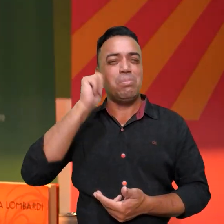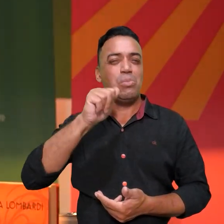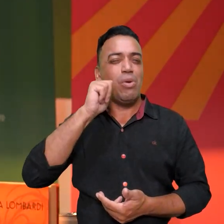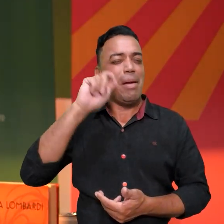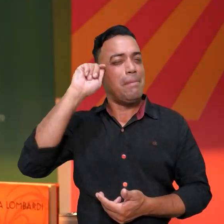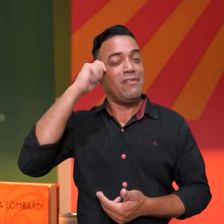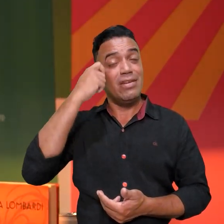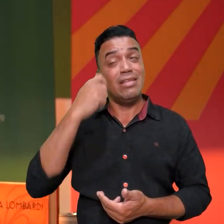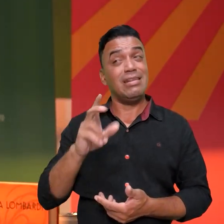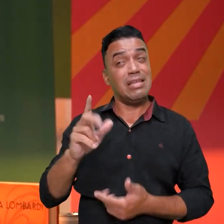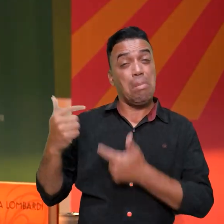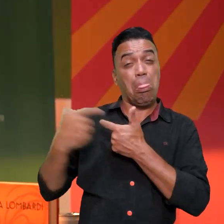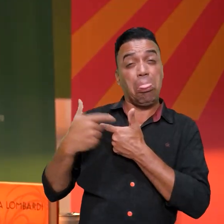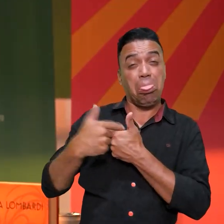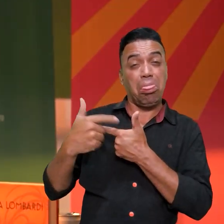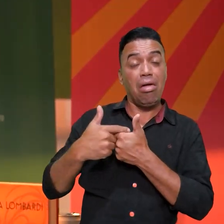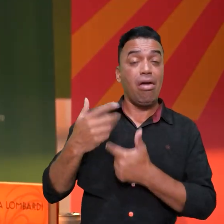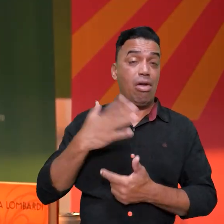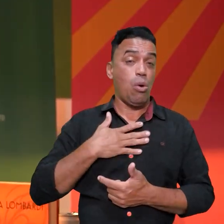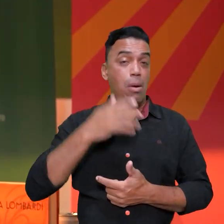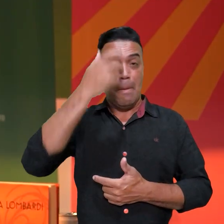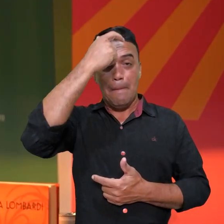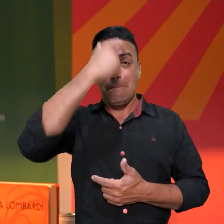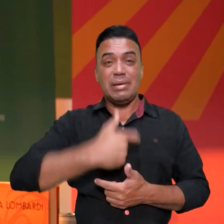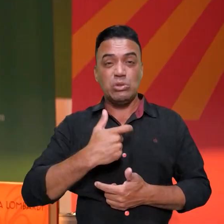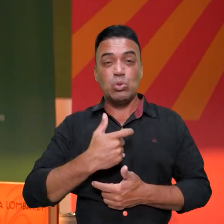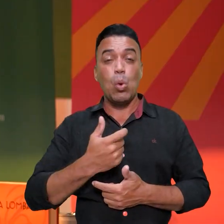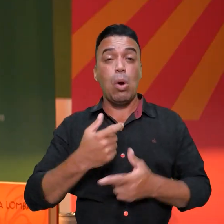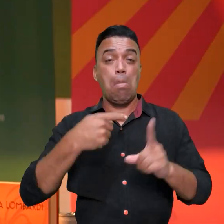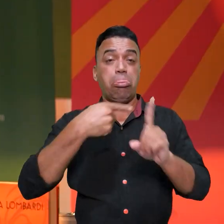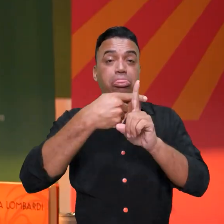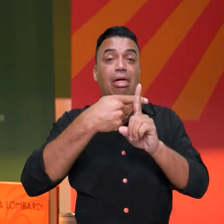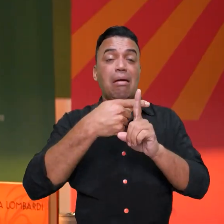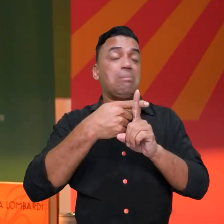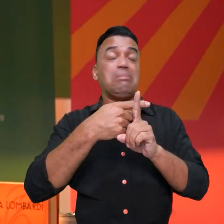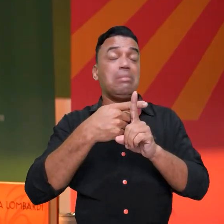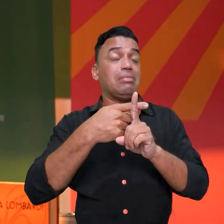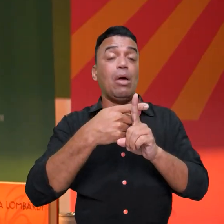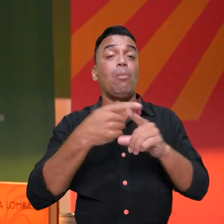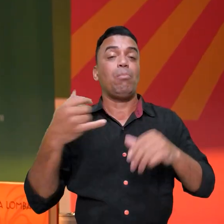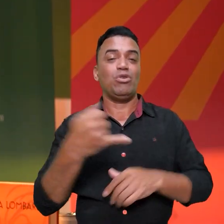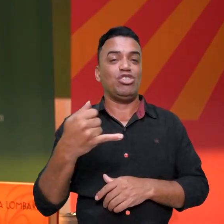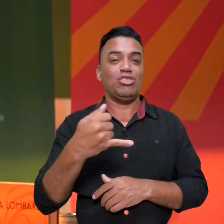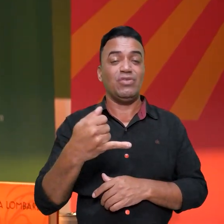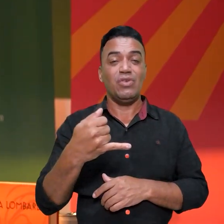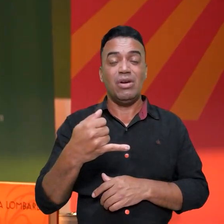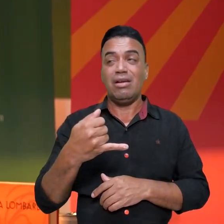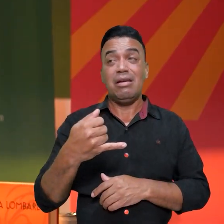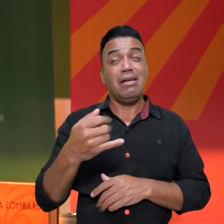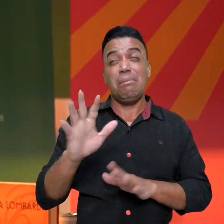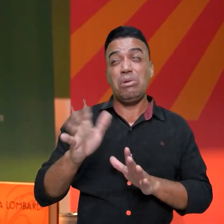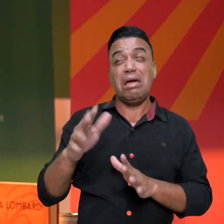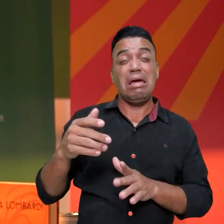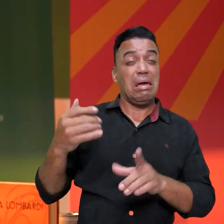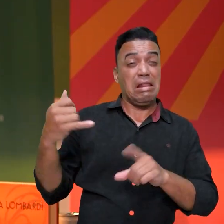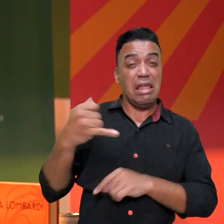me esculacha, quando eu falo que eu sou pessimista, que ela diz que pessimismo é coisa de branco. Coisa de